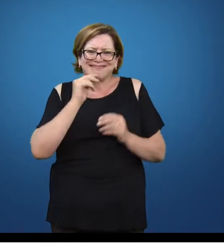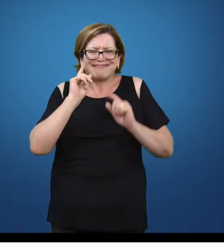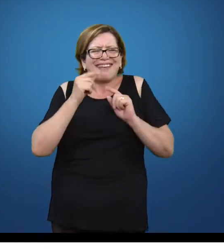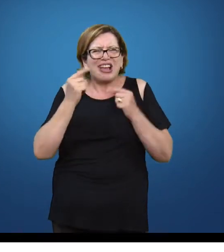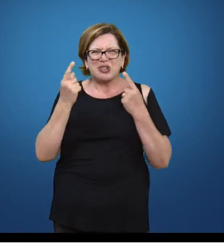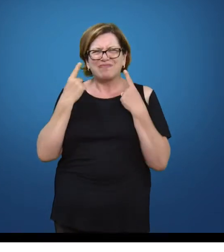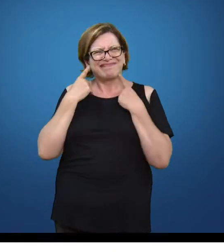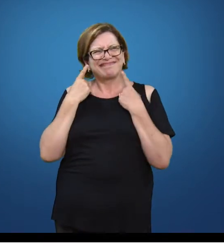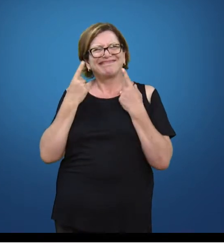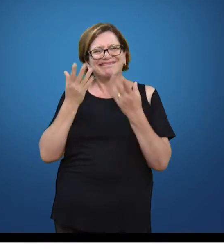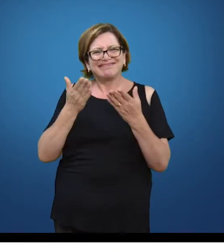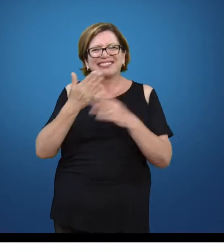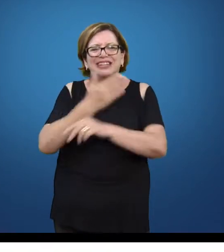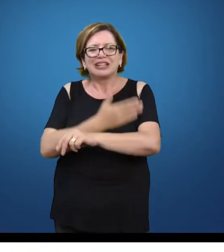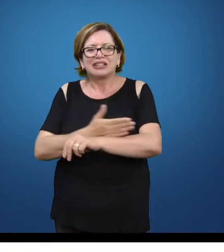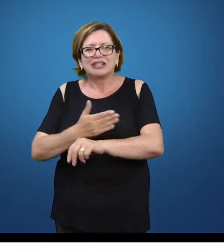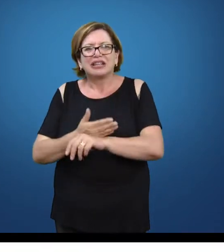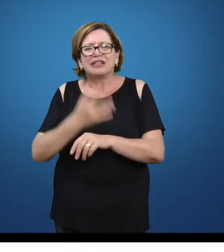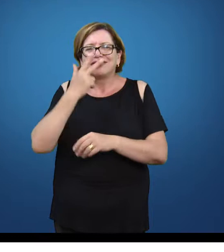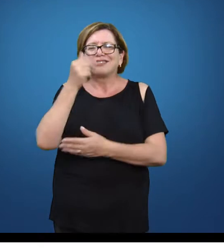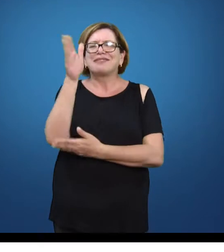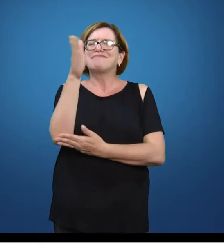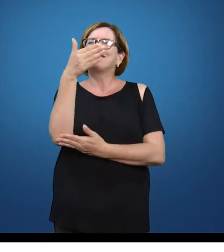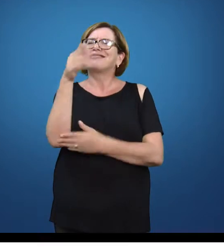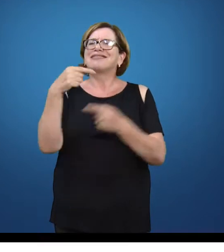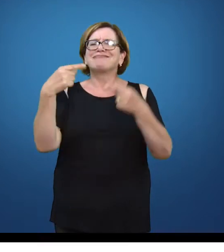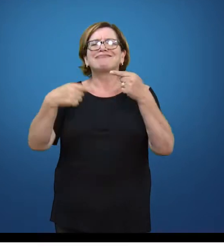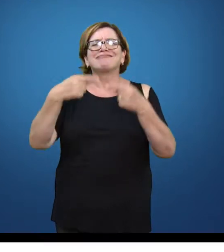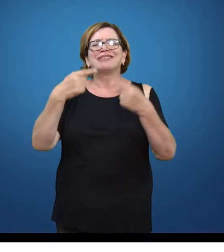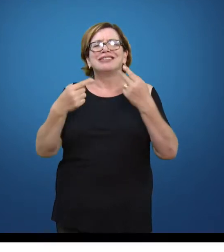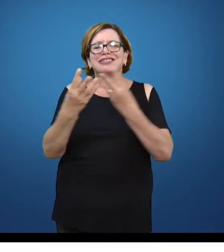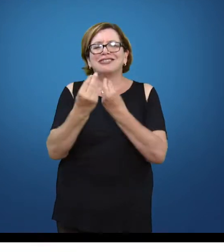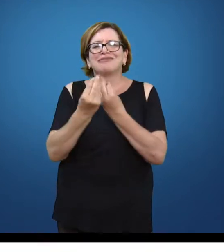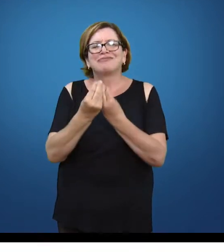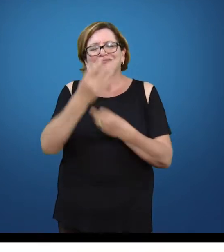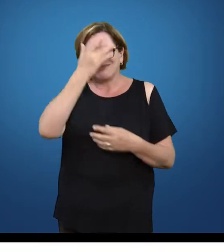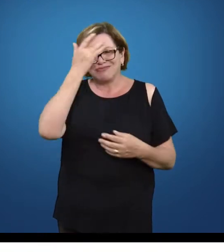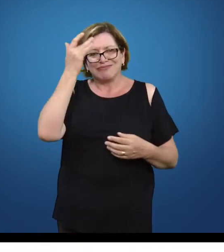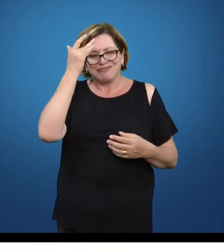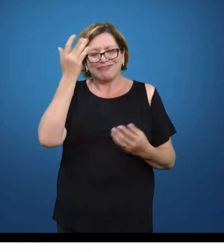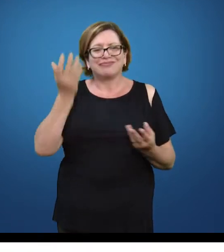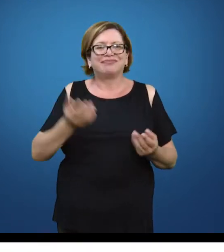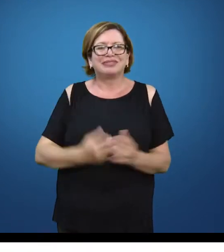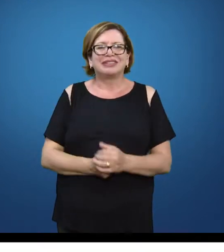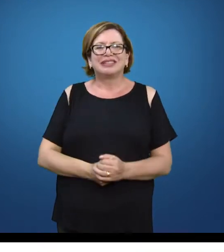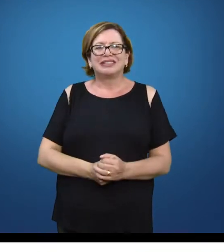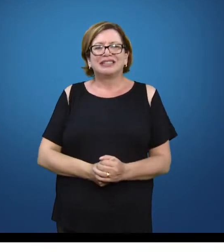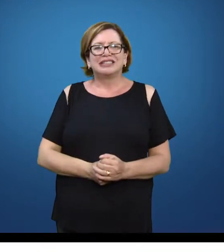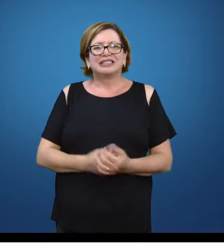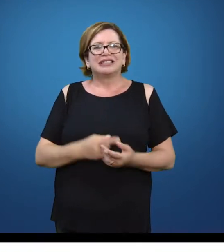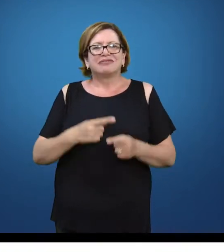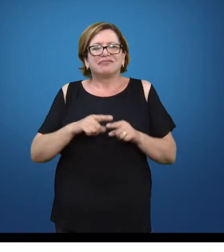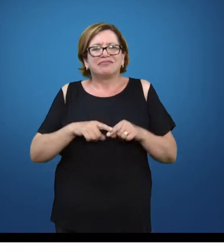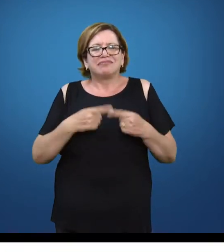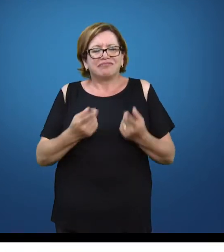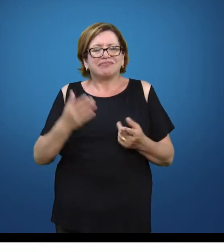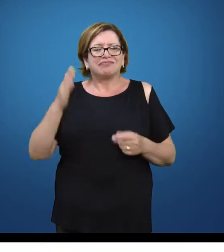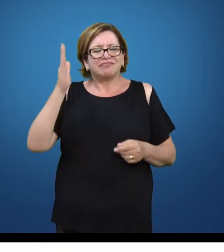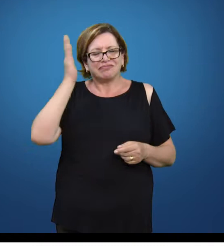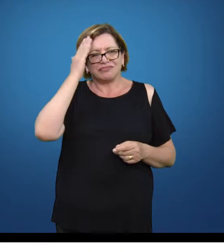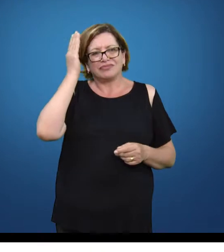está assim como uma bandeira política de muitos candidatos, né? Mas a gente sabe, por exemplo,